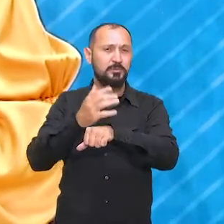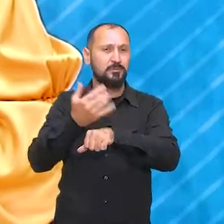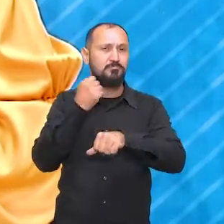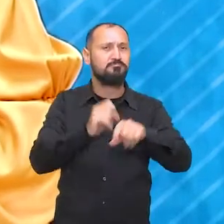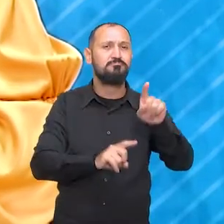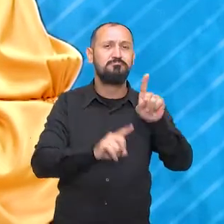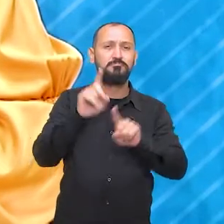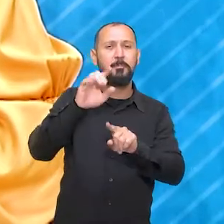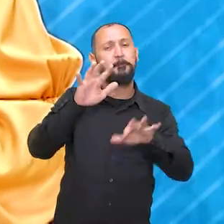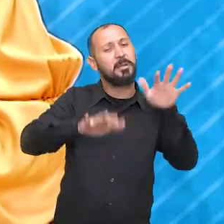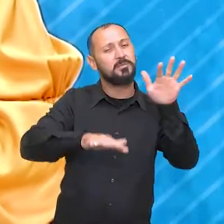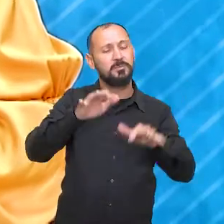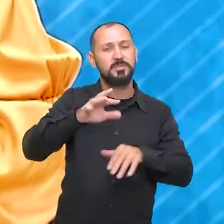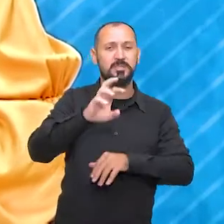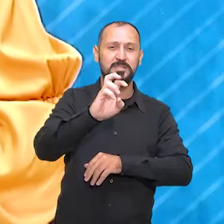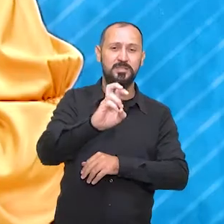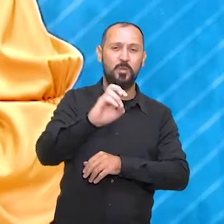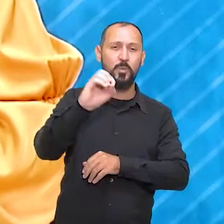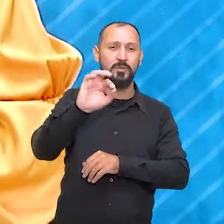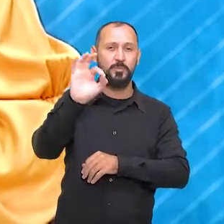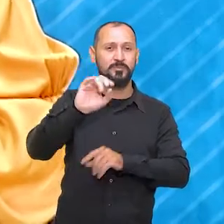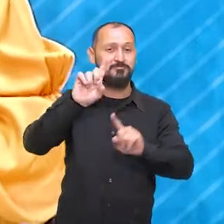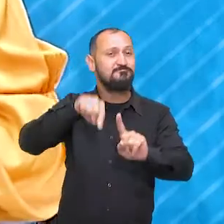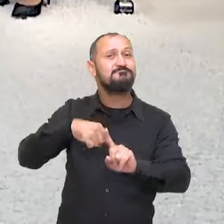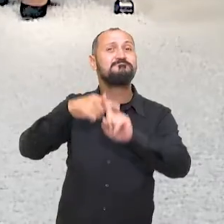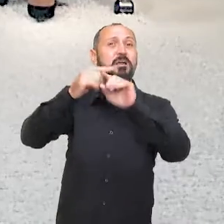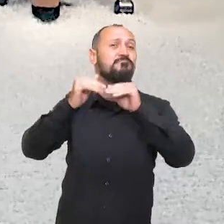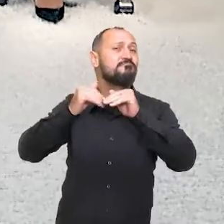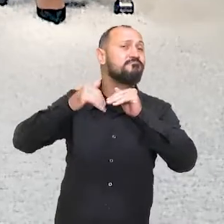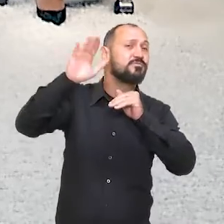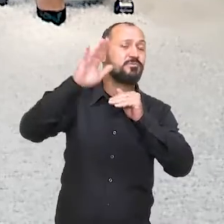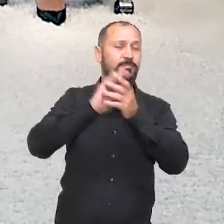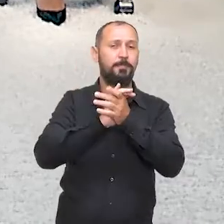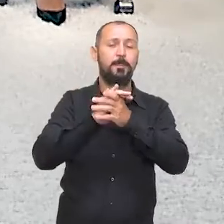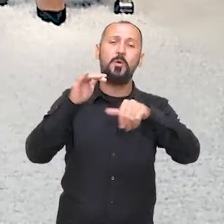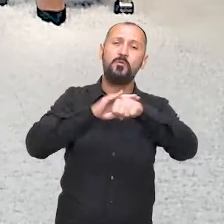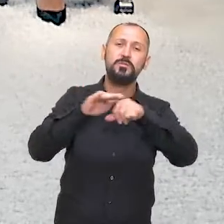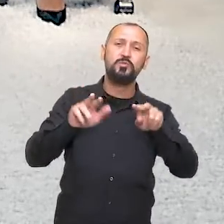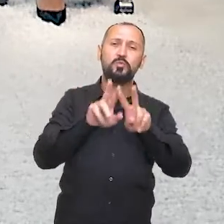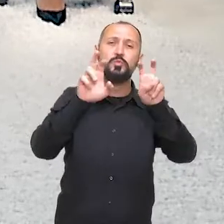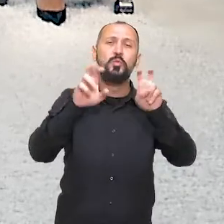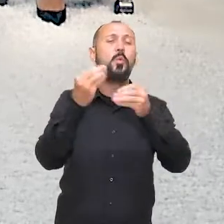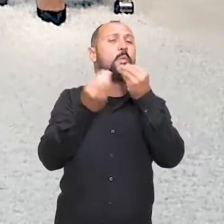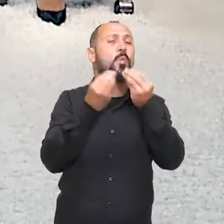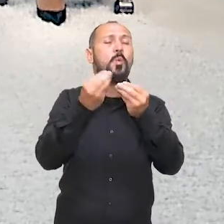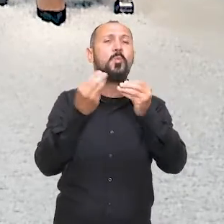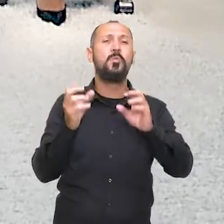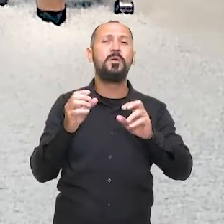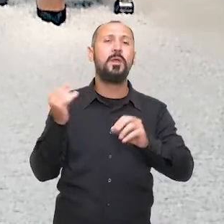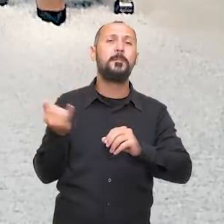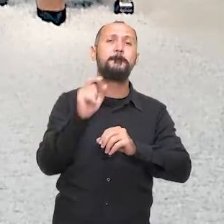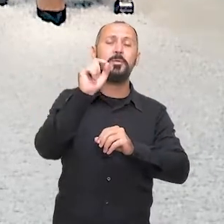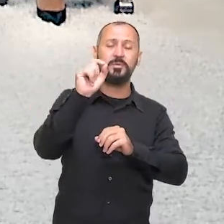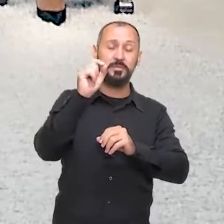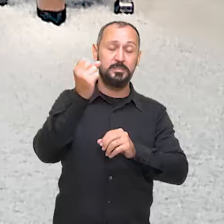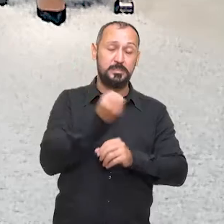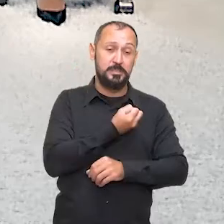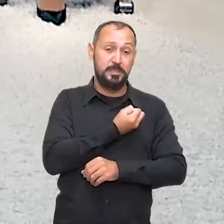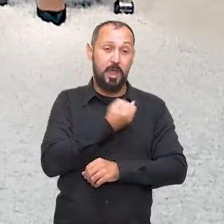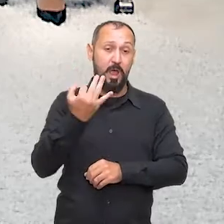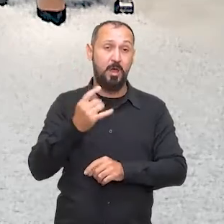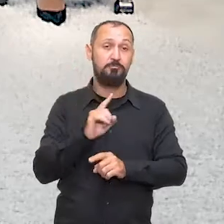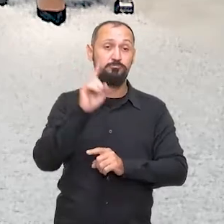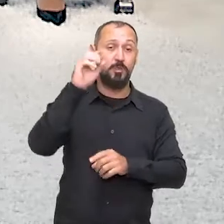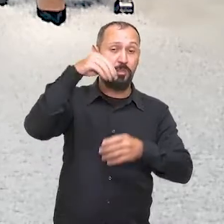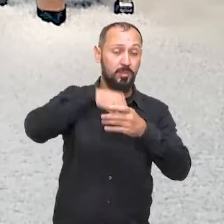maioria, representando mais de 50%. E para falar sobre essa representatividade dentro